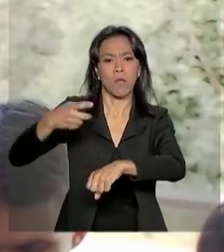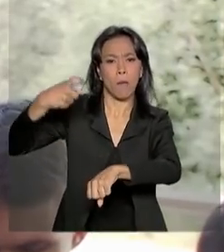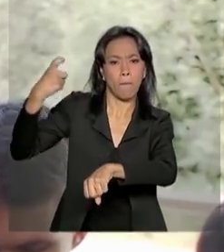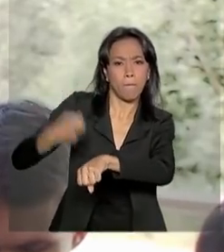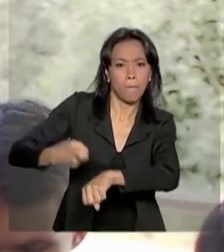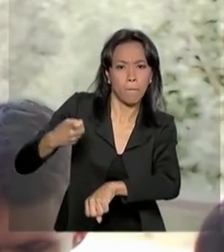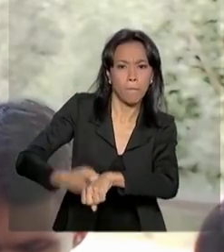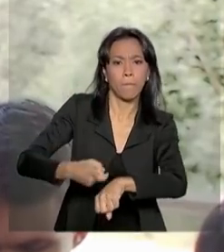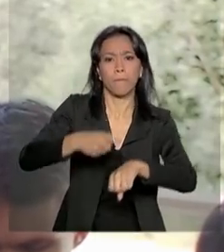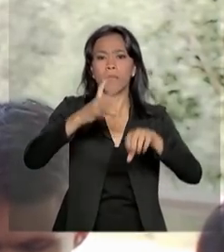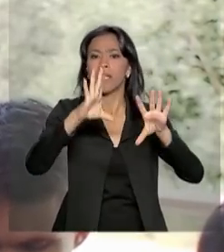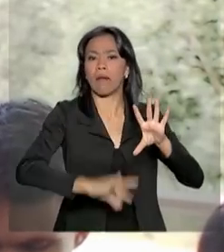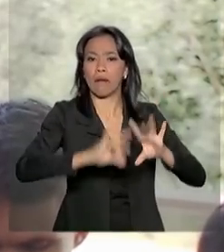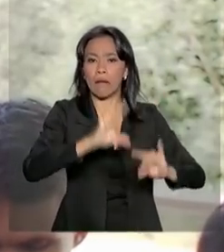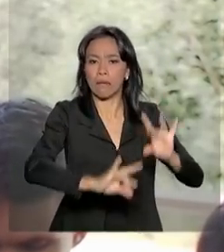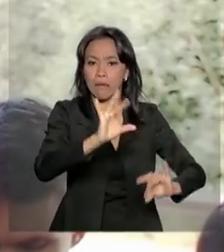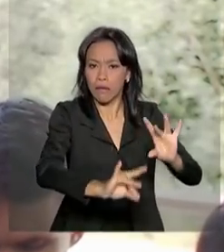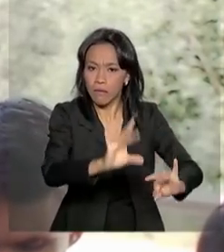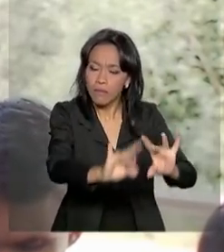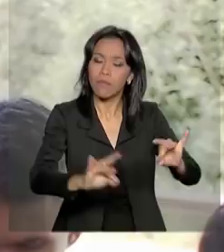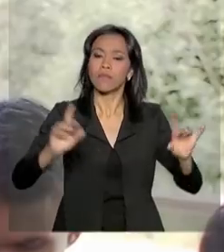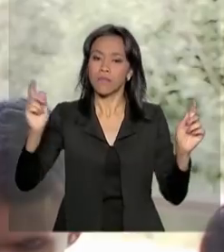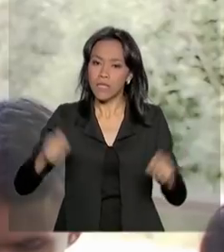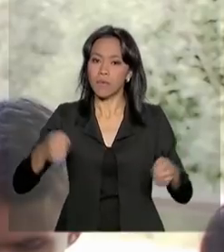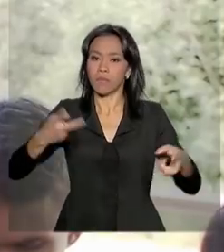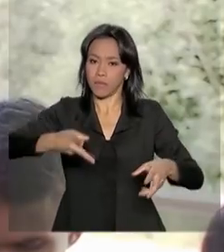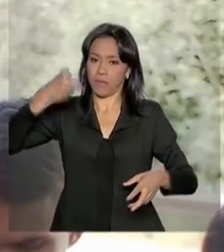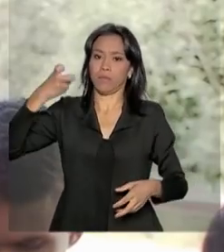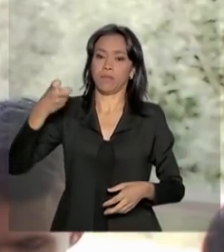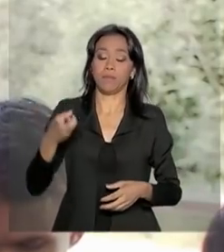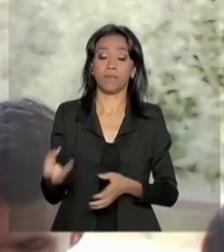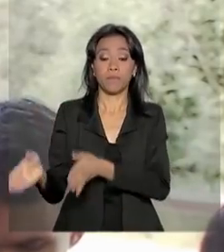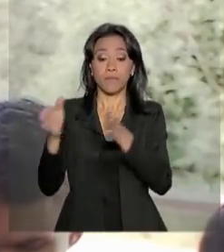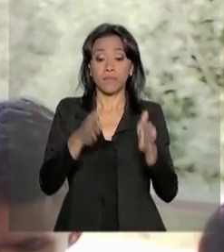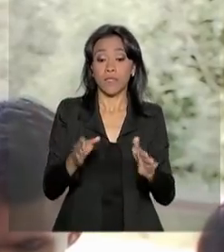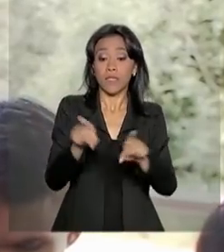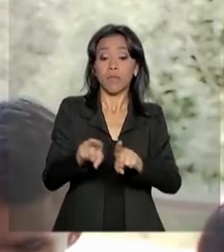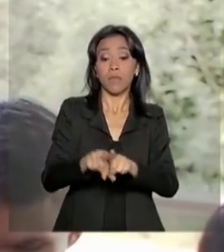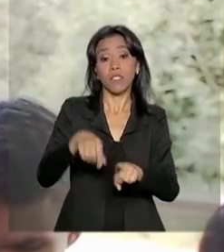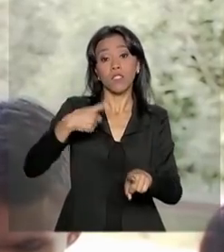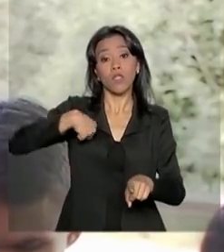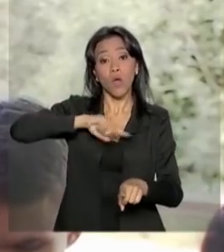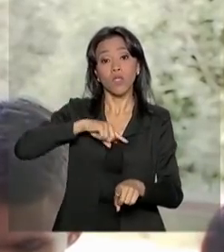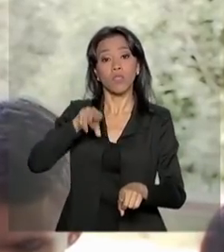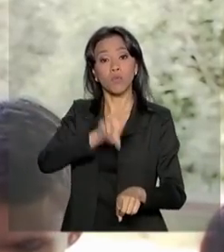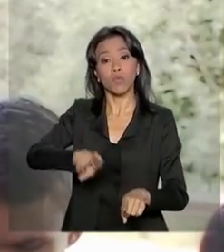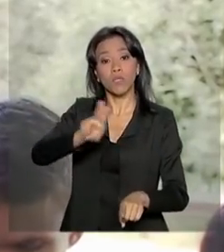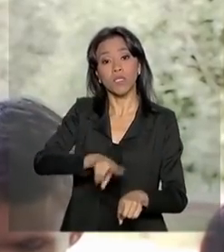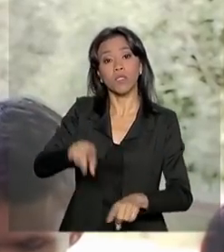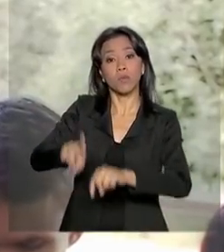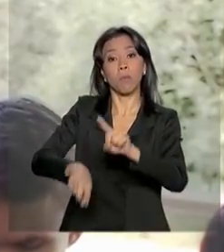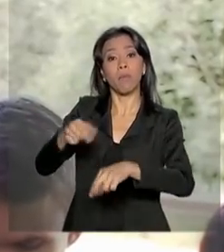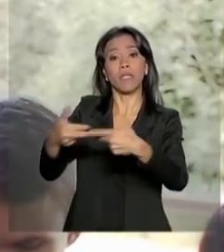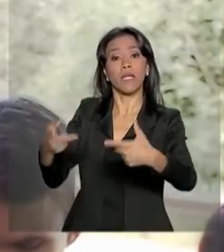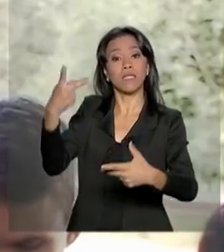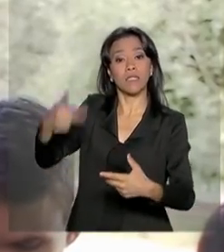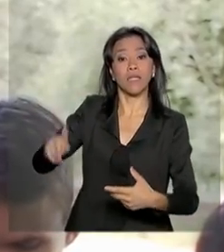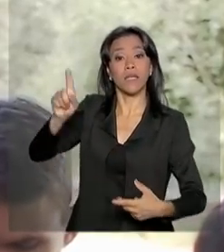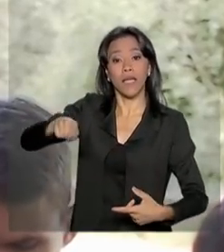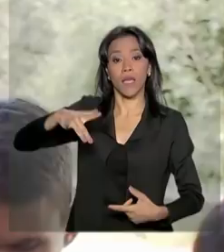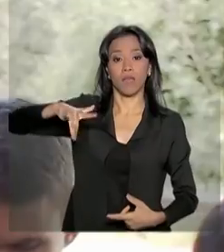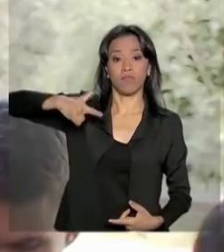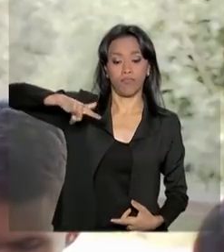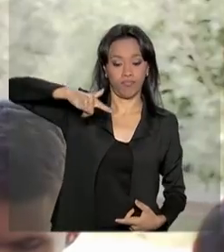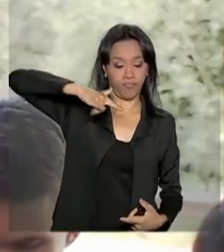Além disso, a gente também fez a gente também está utilizando um recurso deles, que são espécies de drones